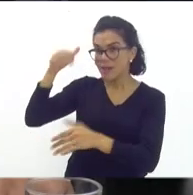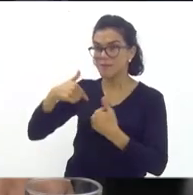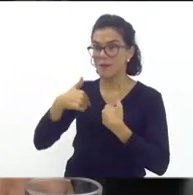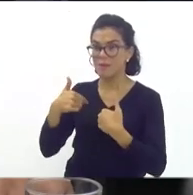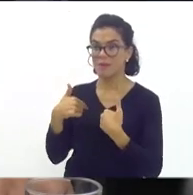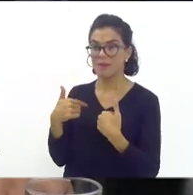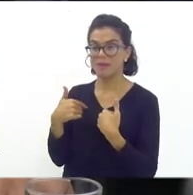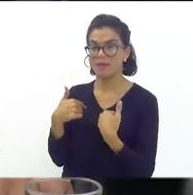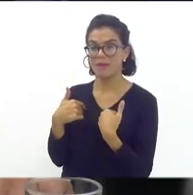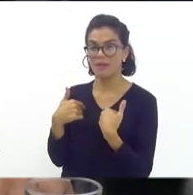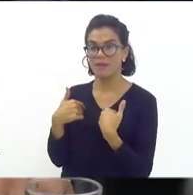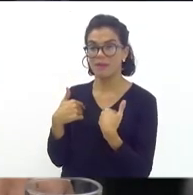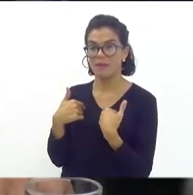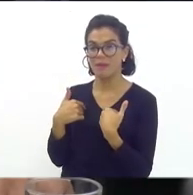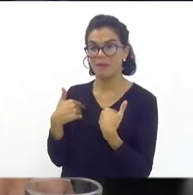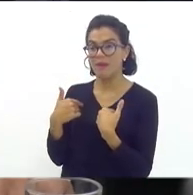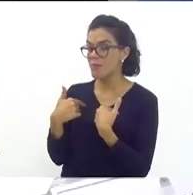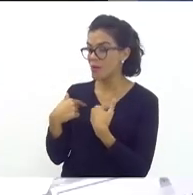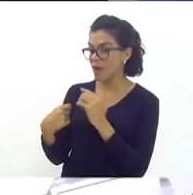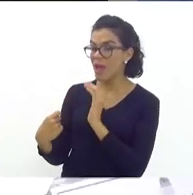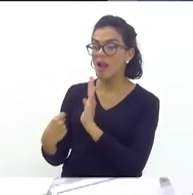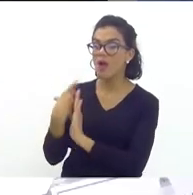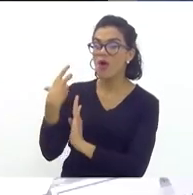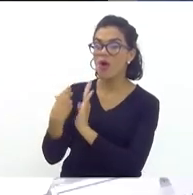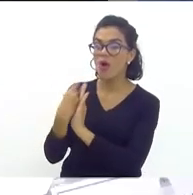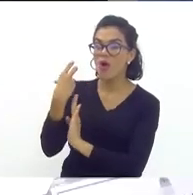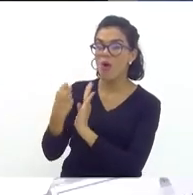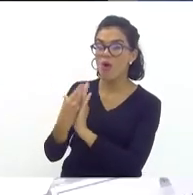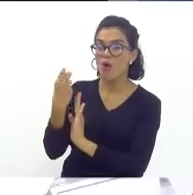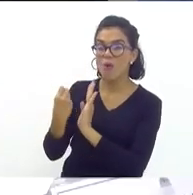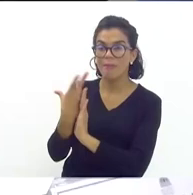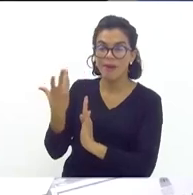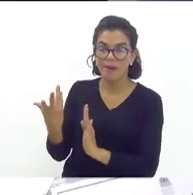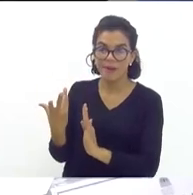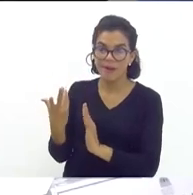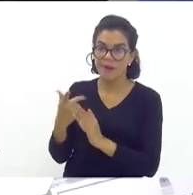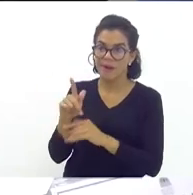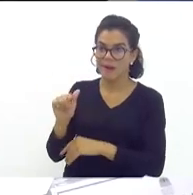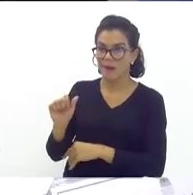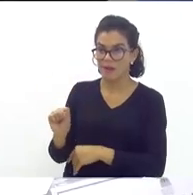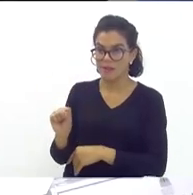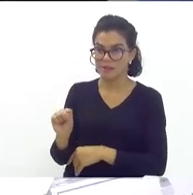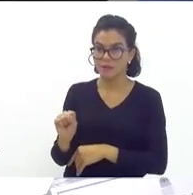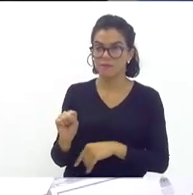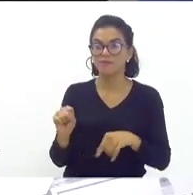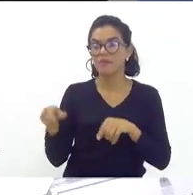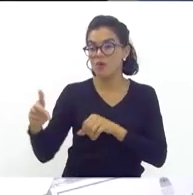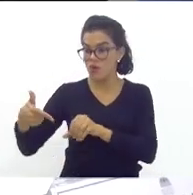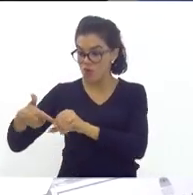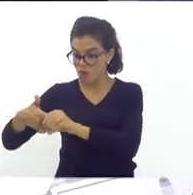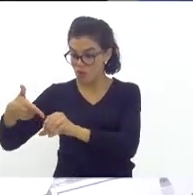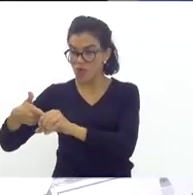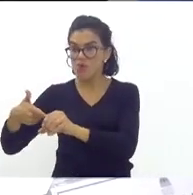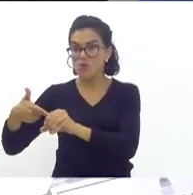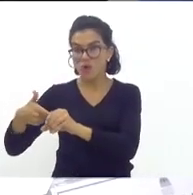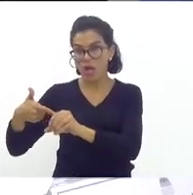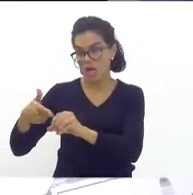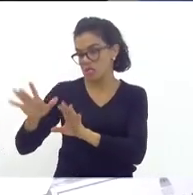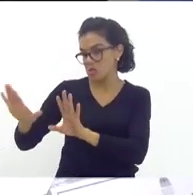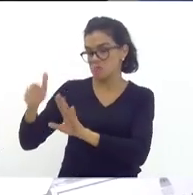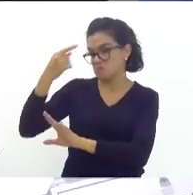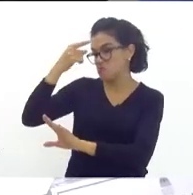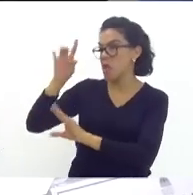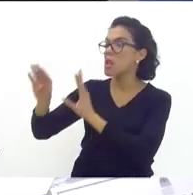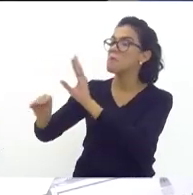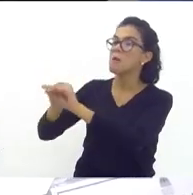janela do posto é um consumidor E aí ele o o motorista do carro ele já depois nessa relação a gente não faz do